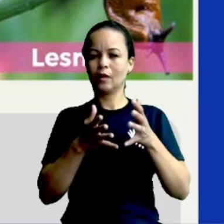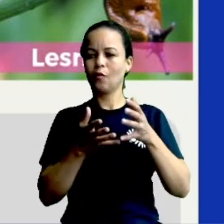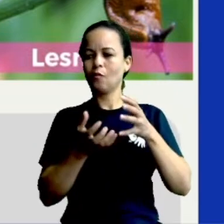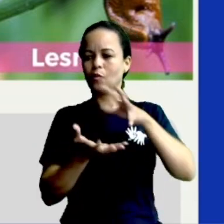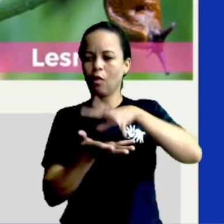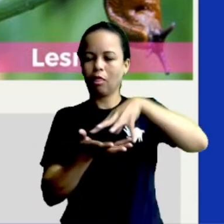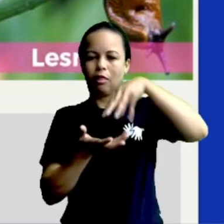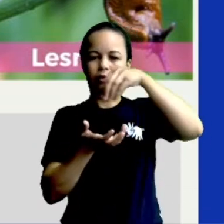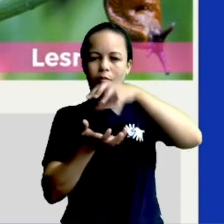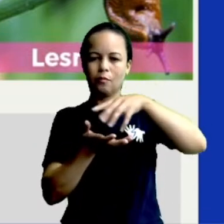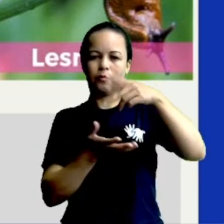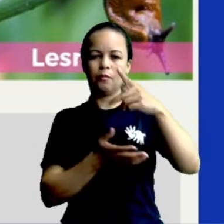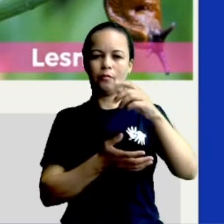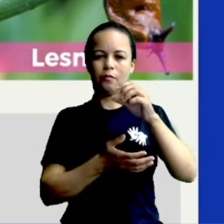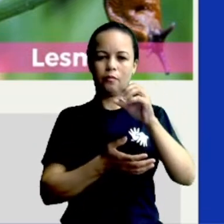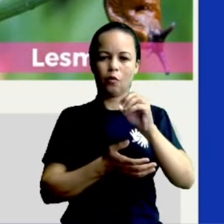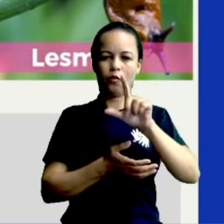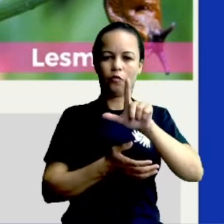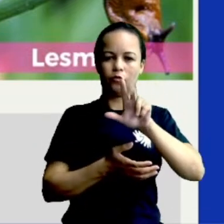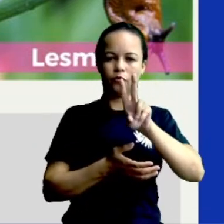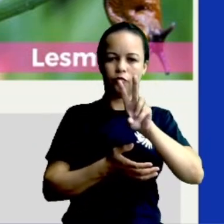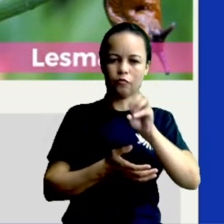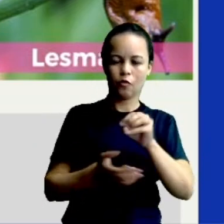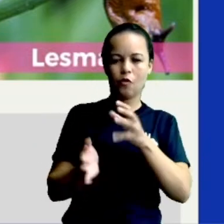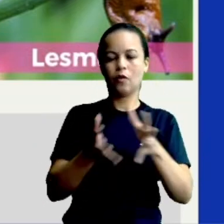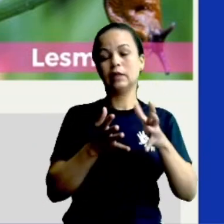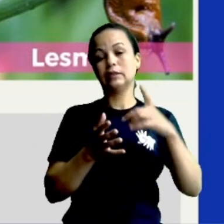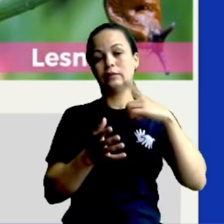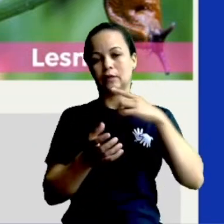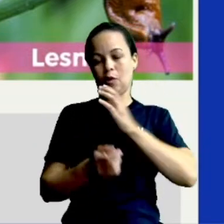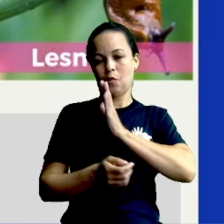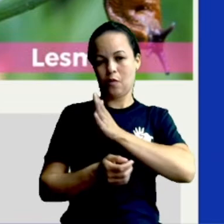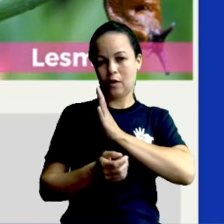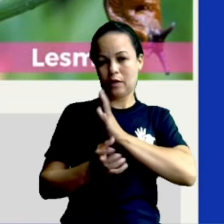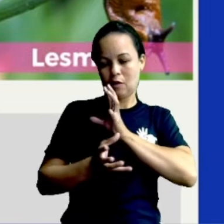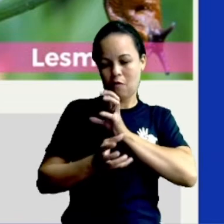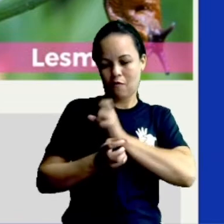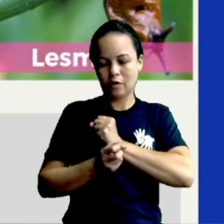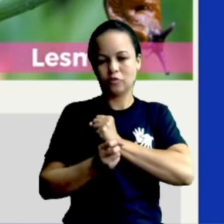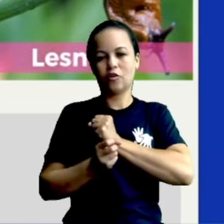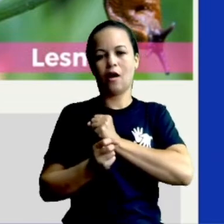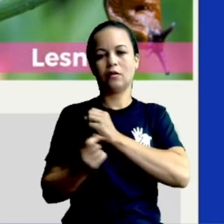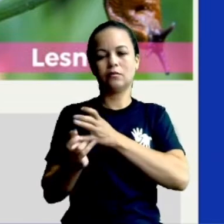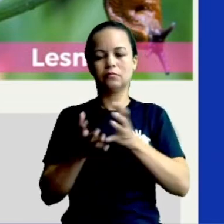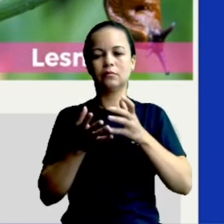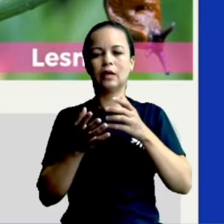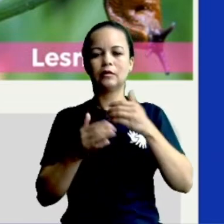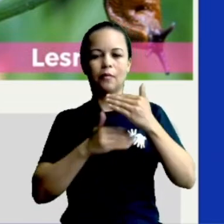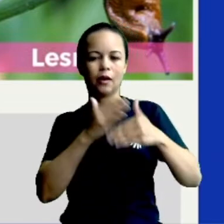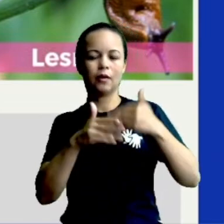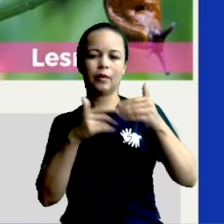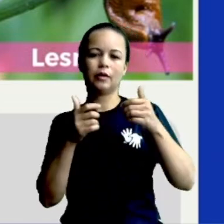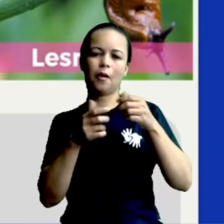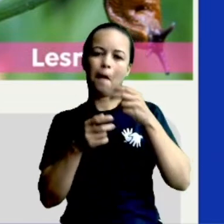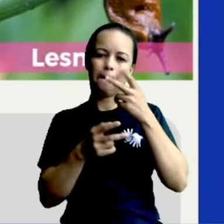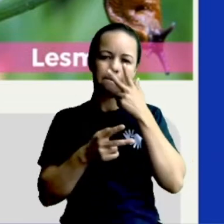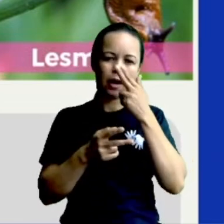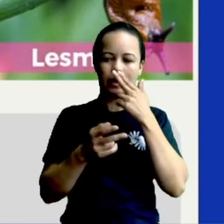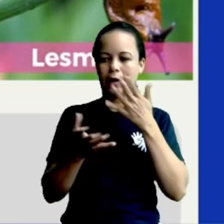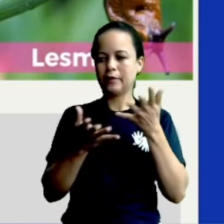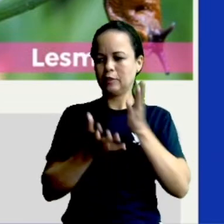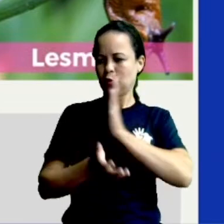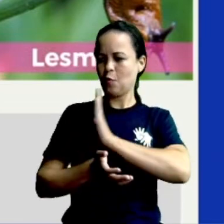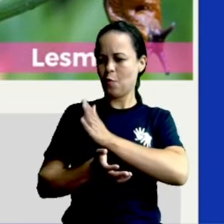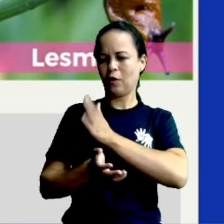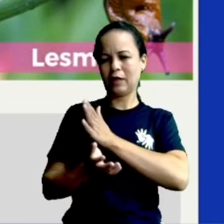um sistema circulatório fechado, como um coração mais bem elaborado, né? Mais parecido com o nosso,